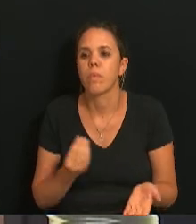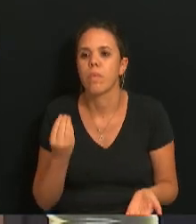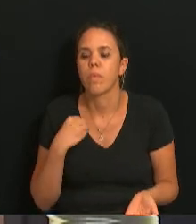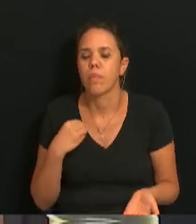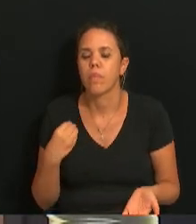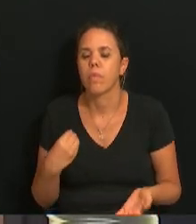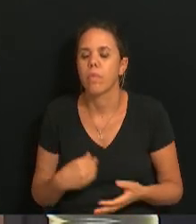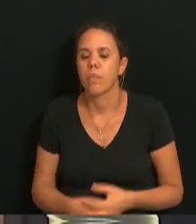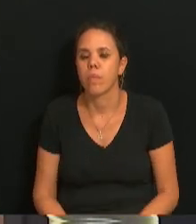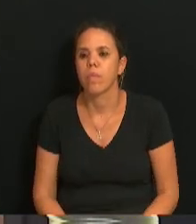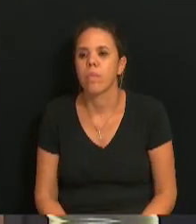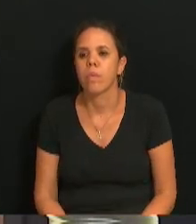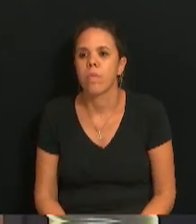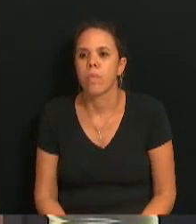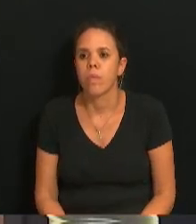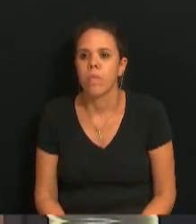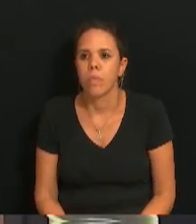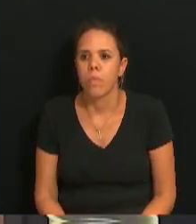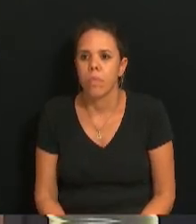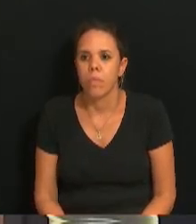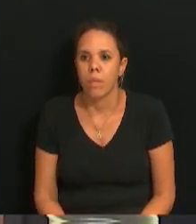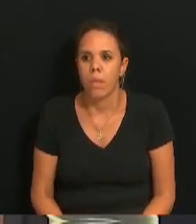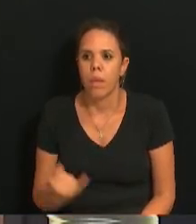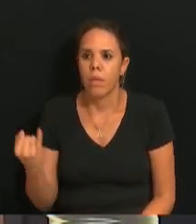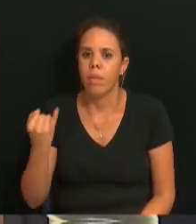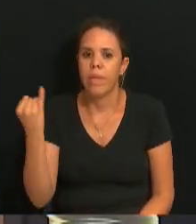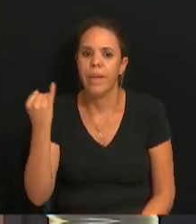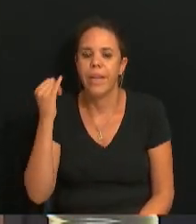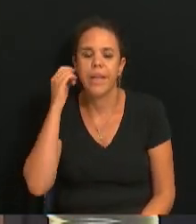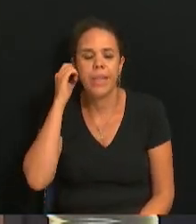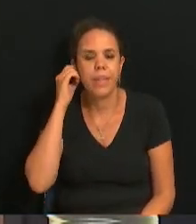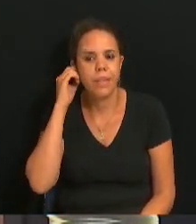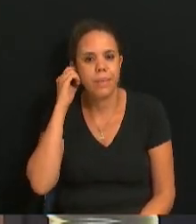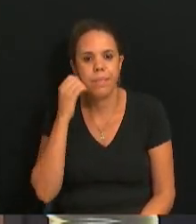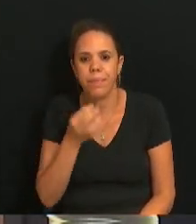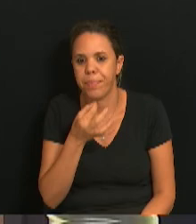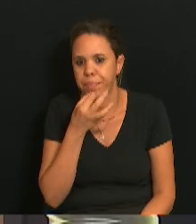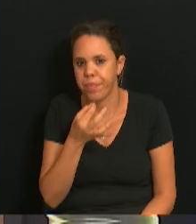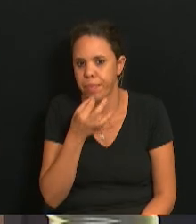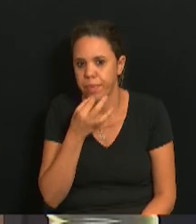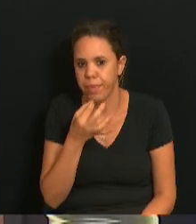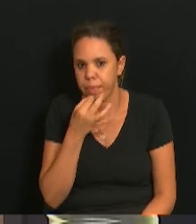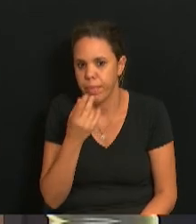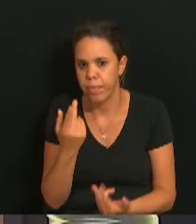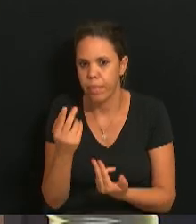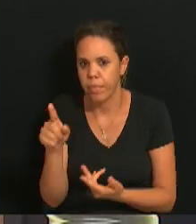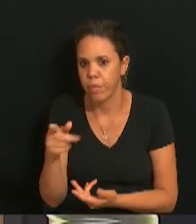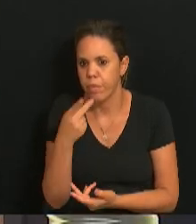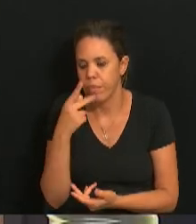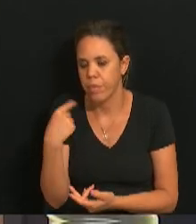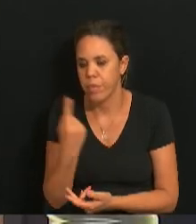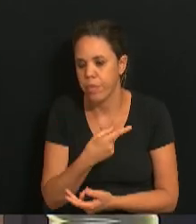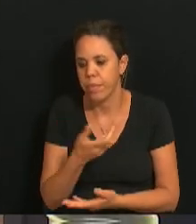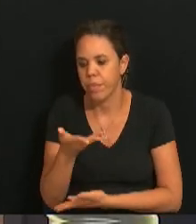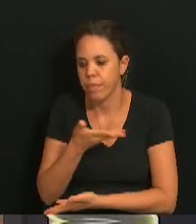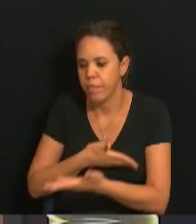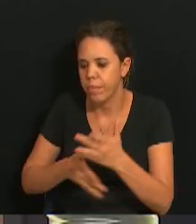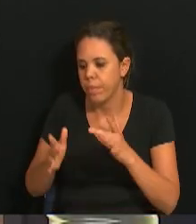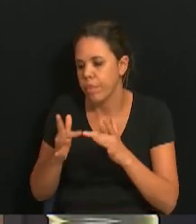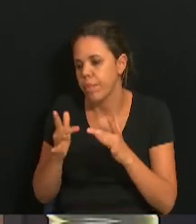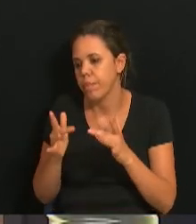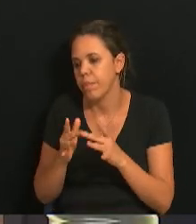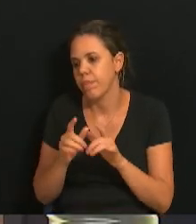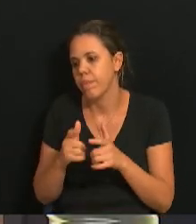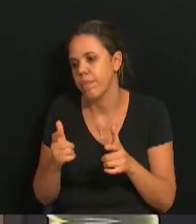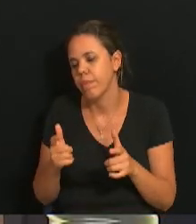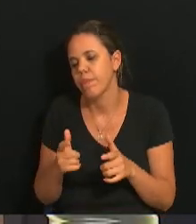município. E acho que seria importante, inclusive do ponto de vista, como você disse, da gente socializar, da gente ampliar,